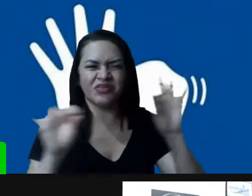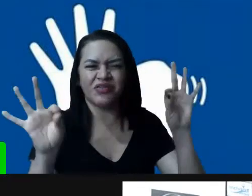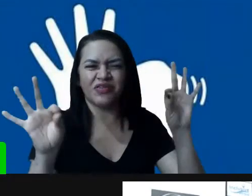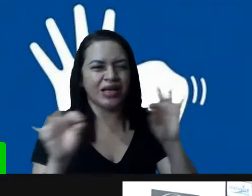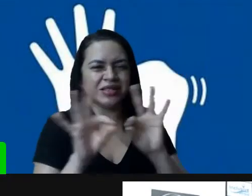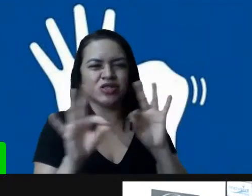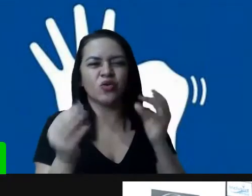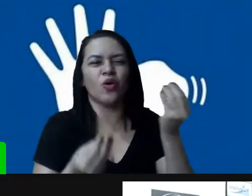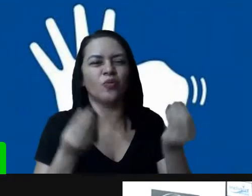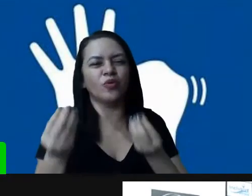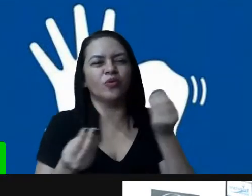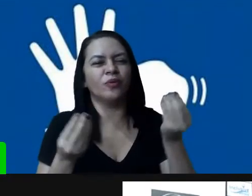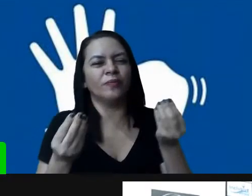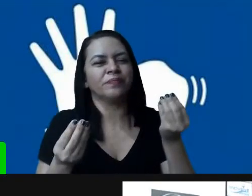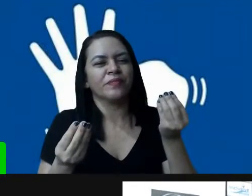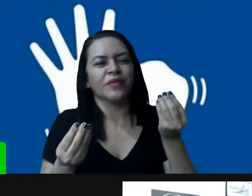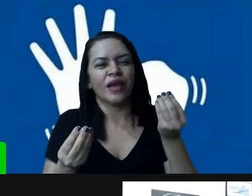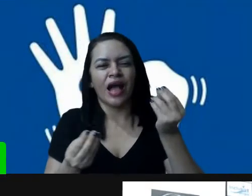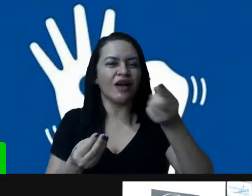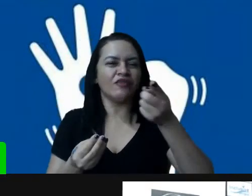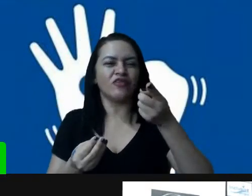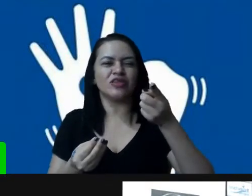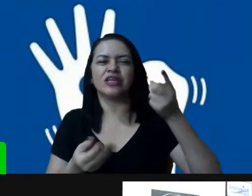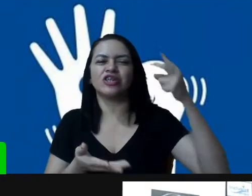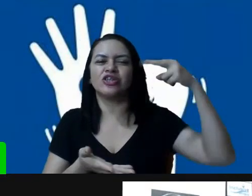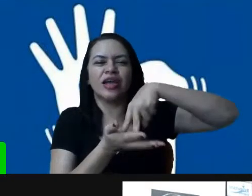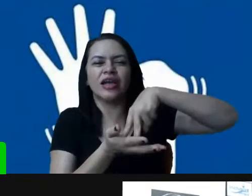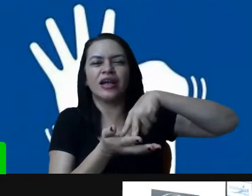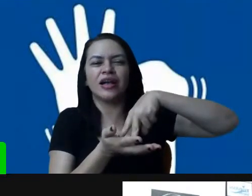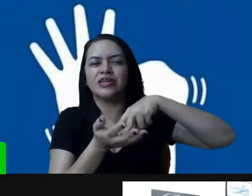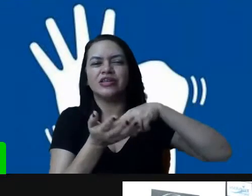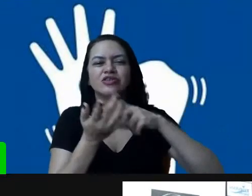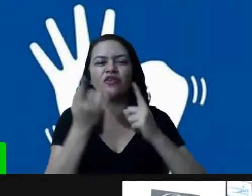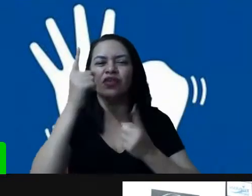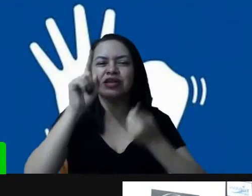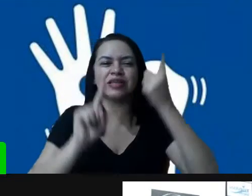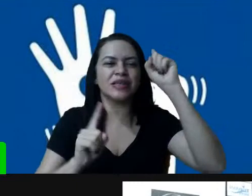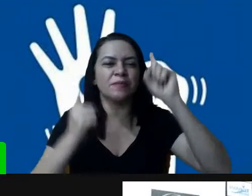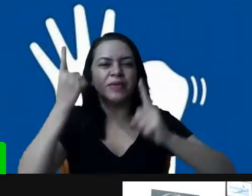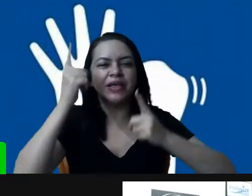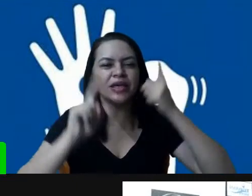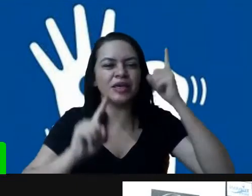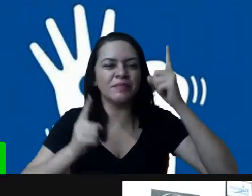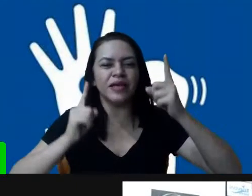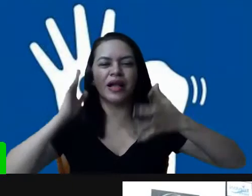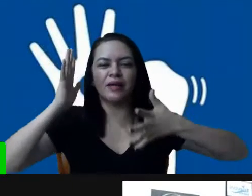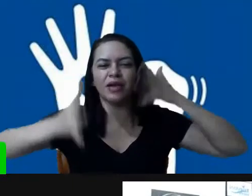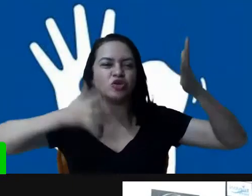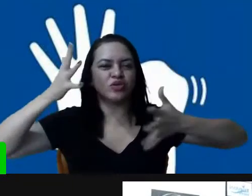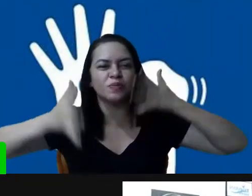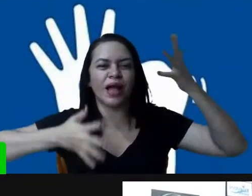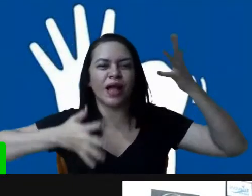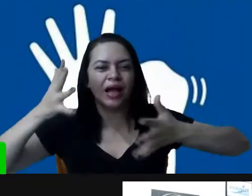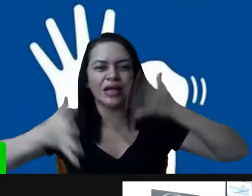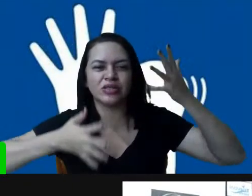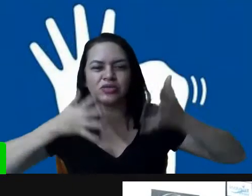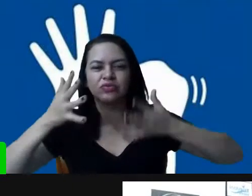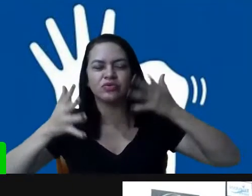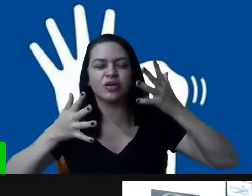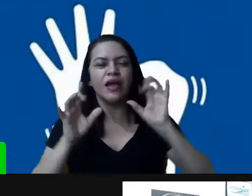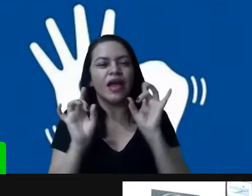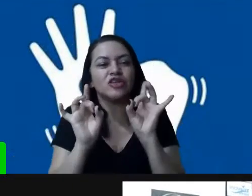Muitas frases como: você chega e só faz essa mímica, mexe com os